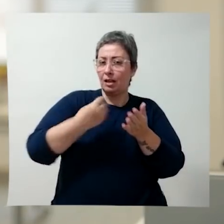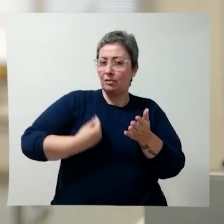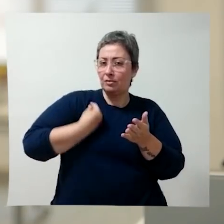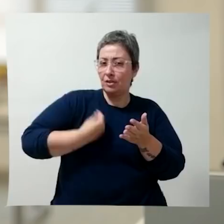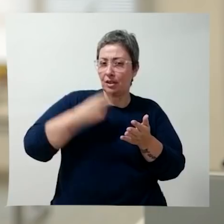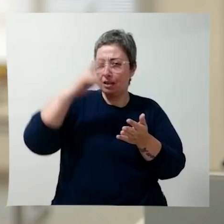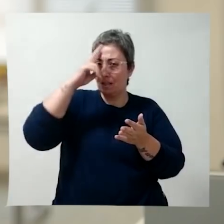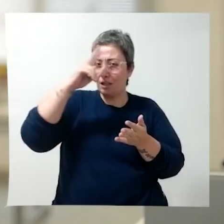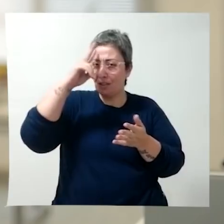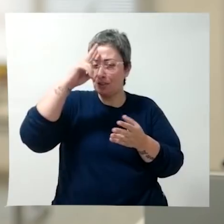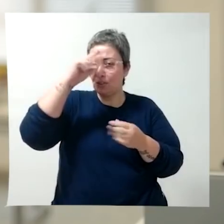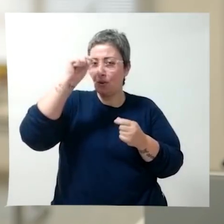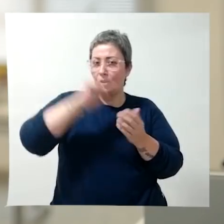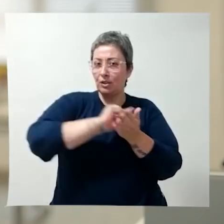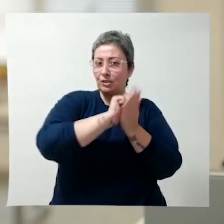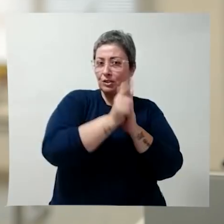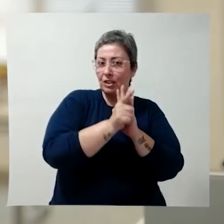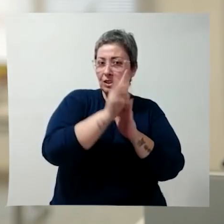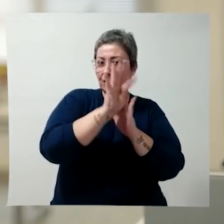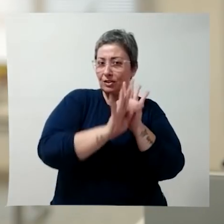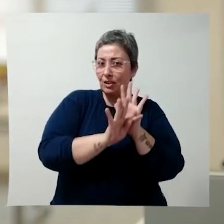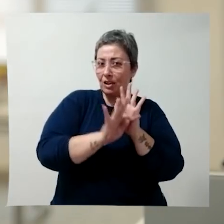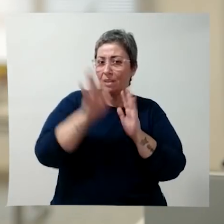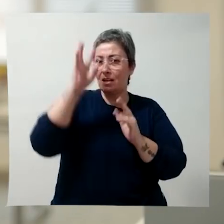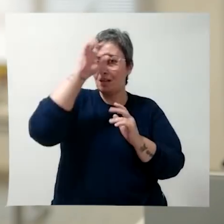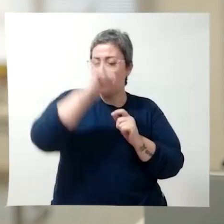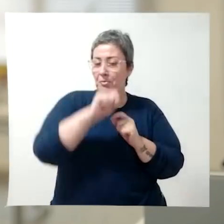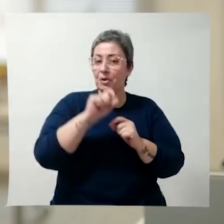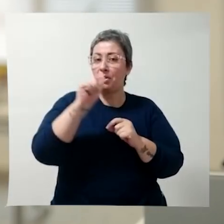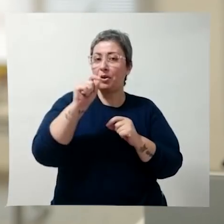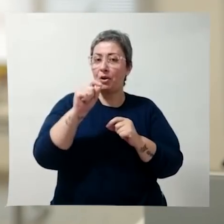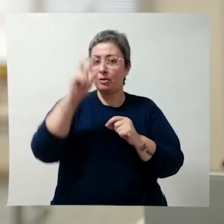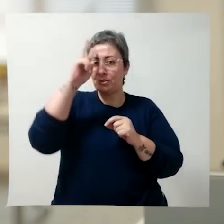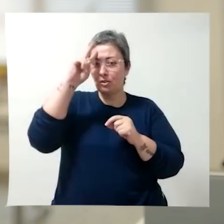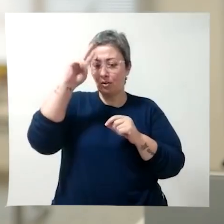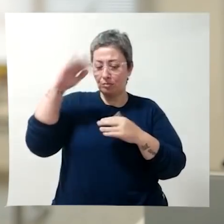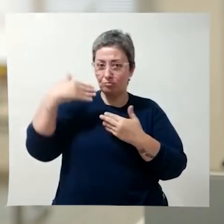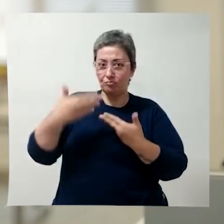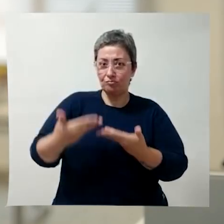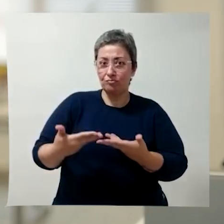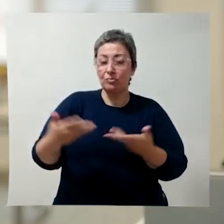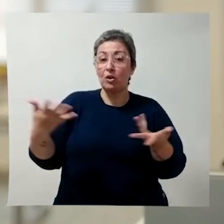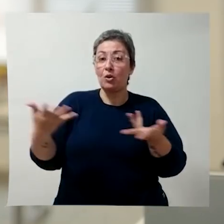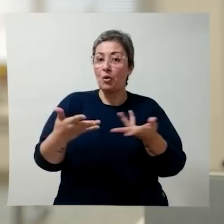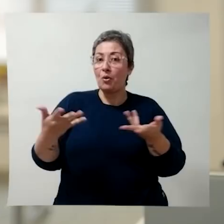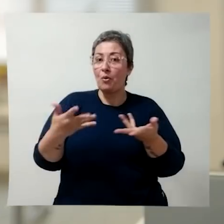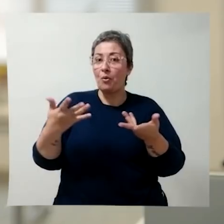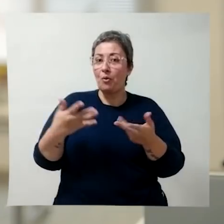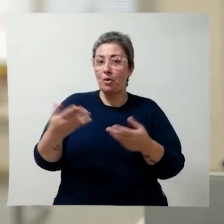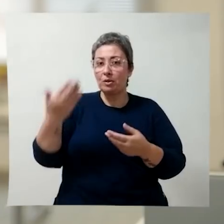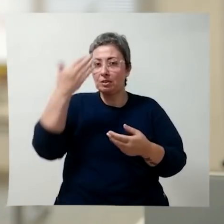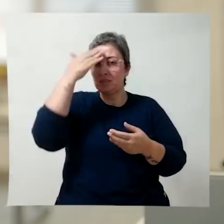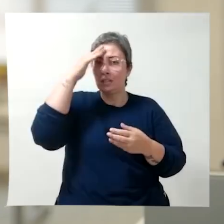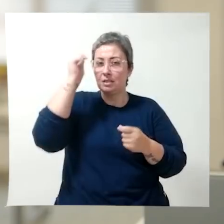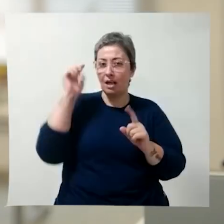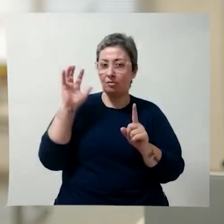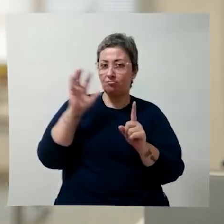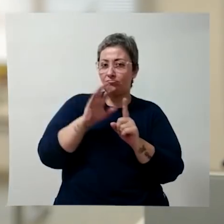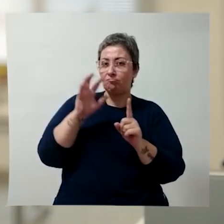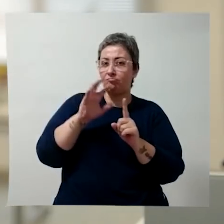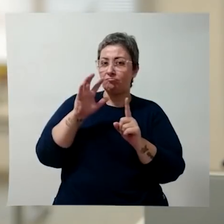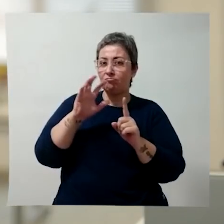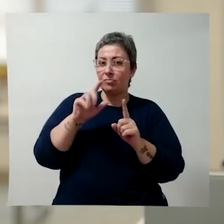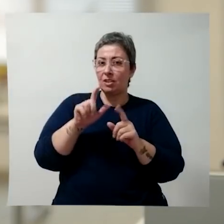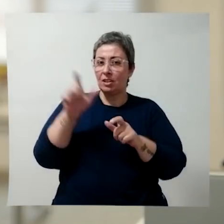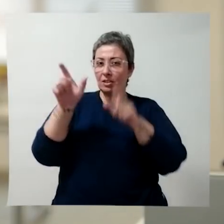autobiografia. Aprenderam o que é um gênero textual que traz nossa própria história. Hoje, vamos compreender as influências